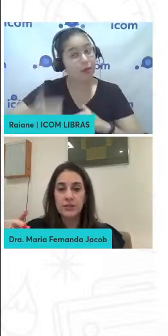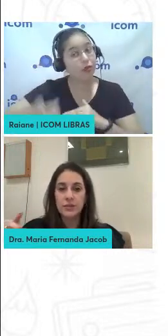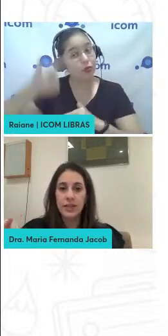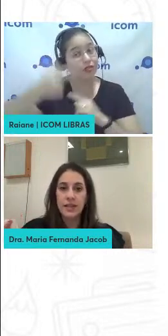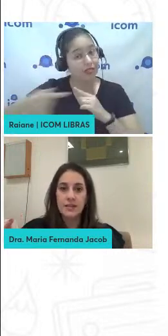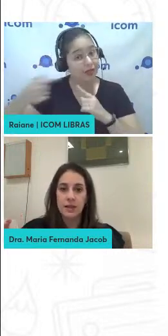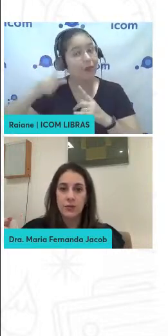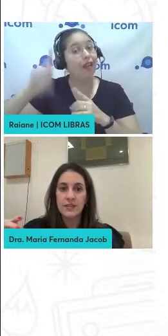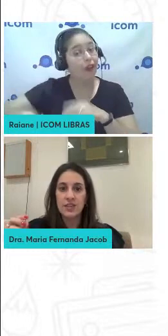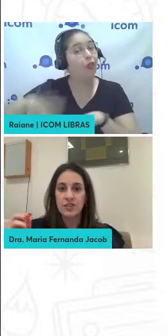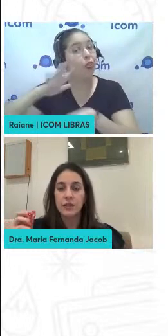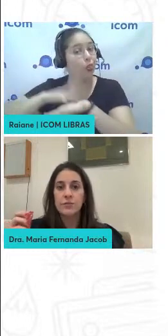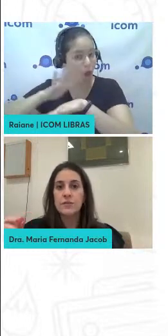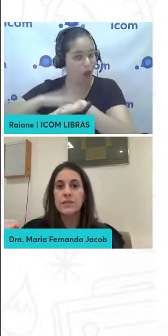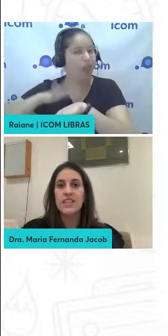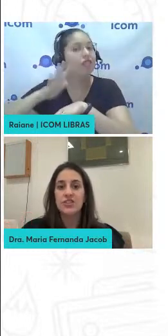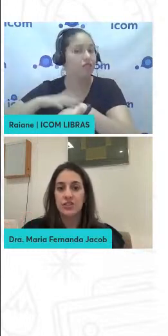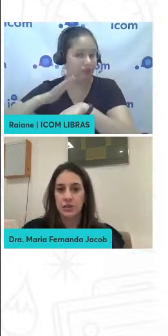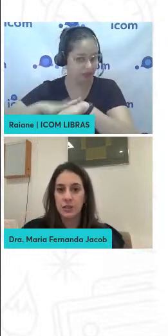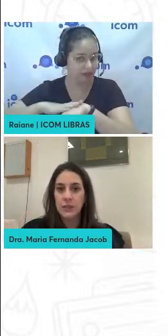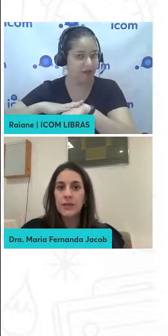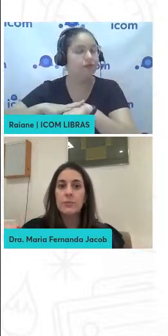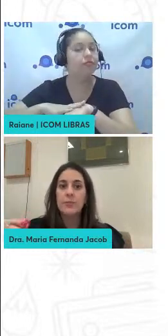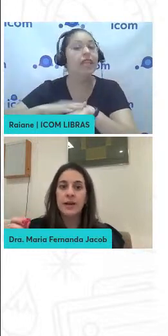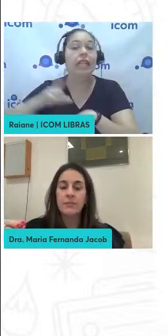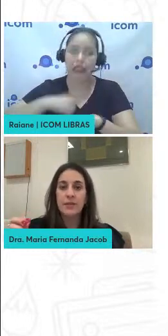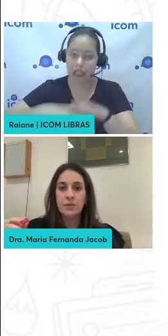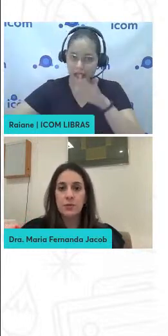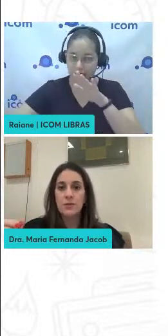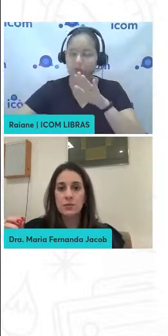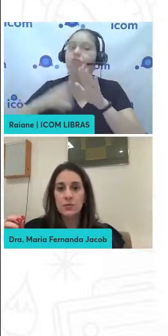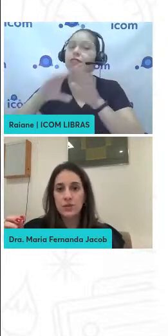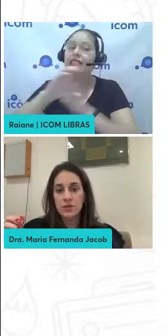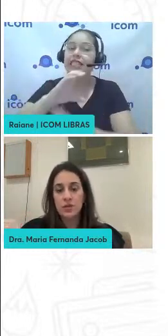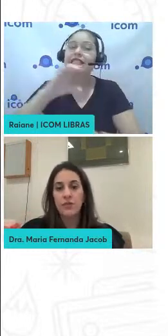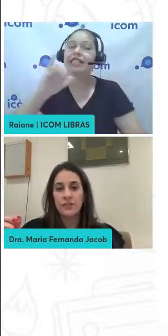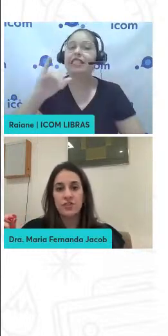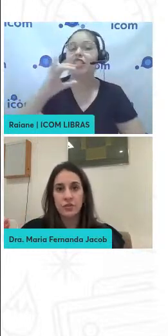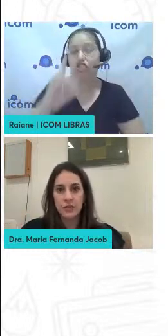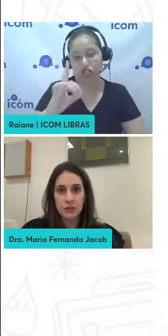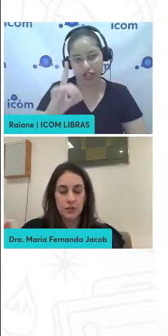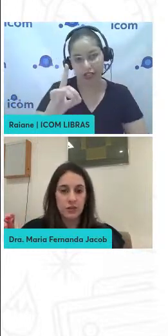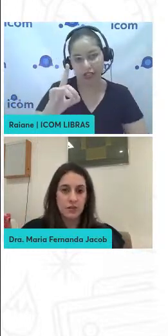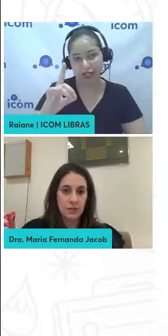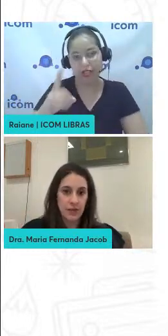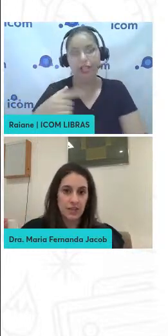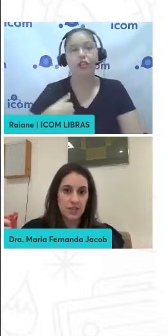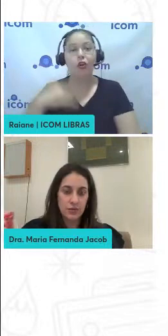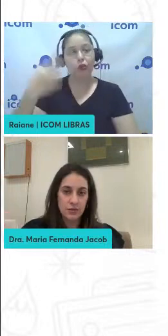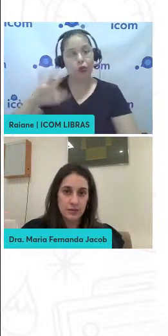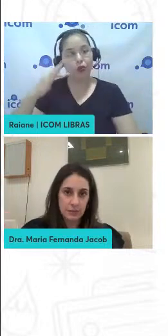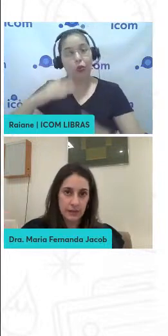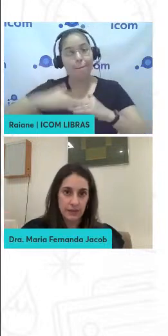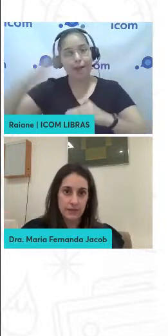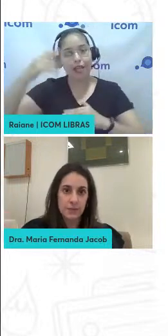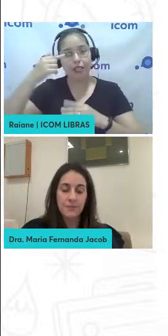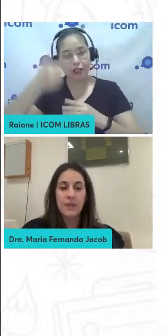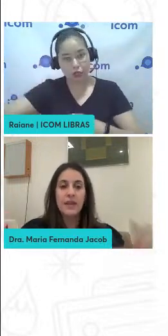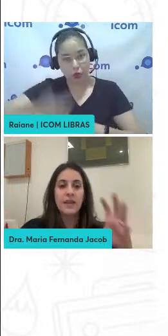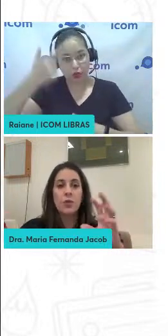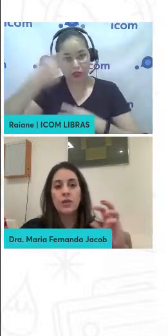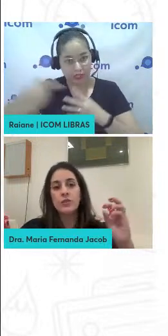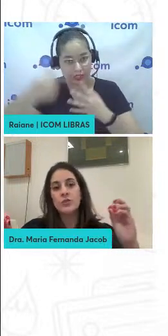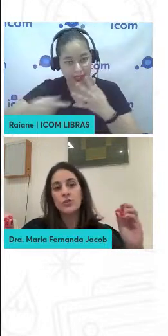patologia, uma doença, ou seja, tem um CID para pessoas que sofrem de dores crônicas há mais de 12